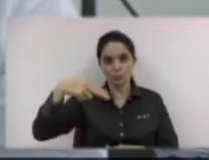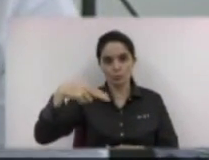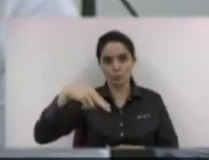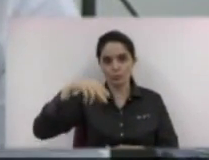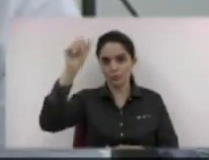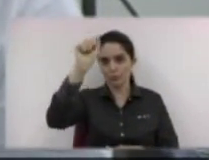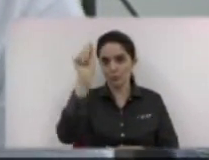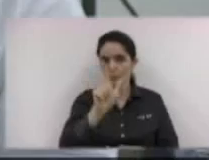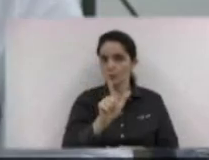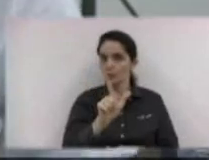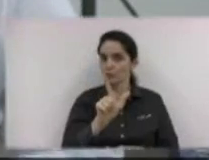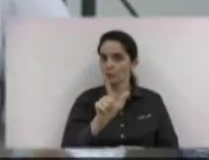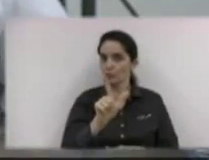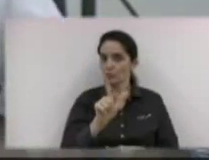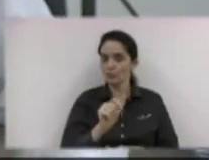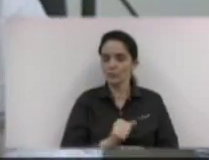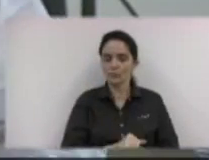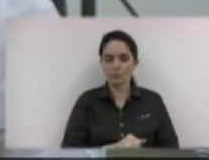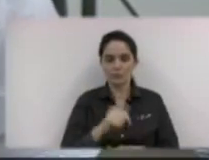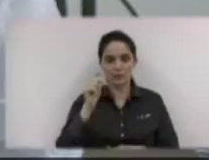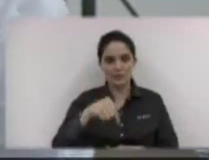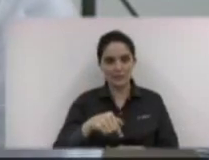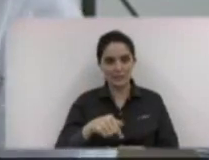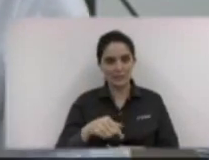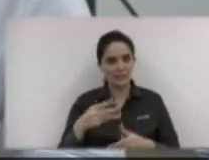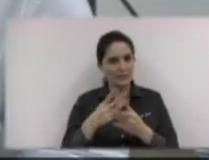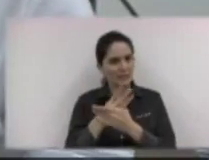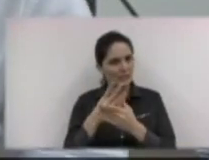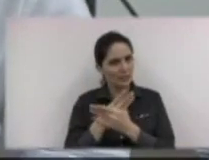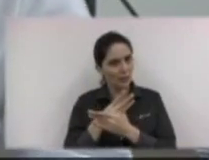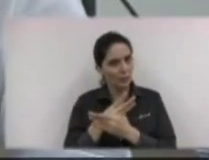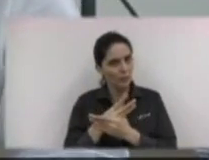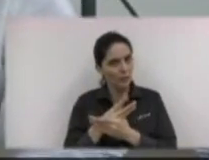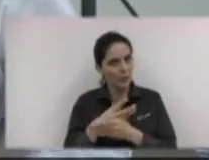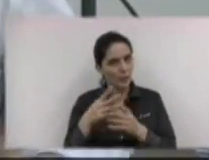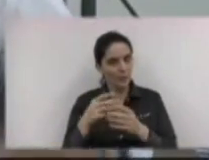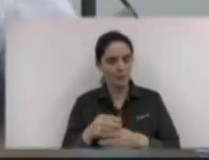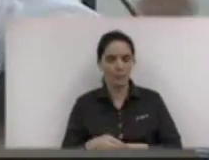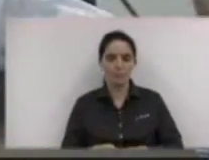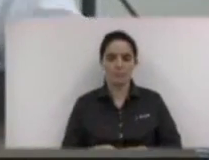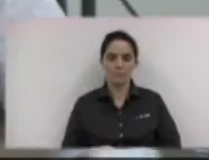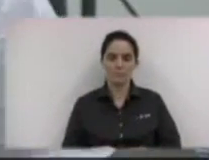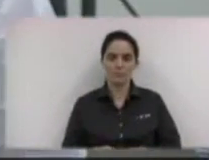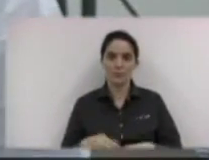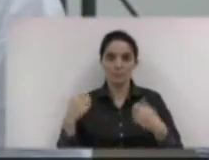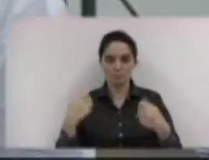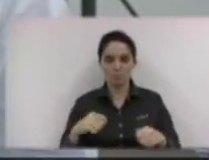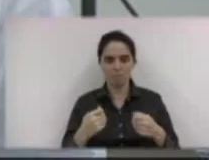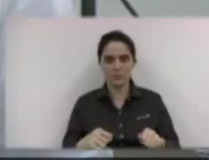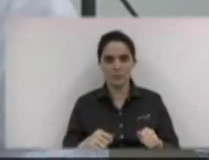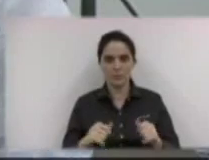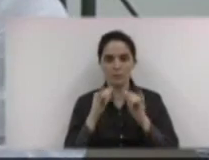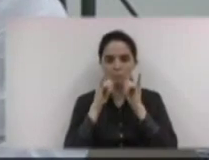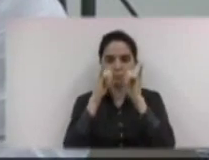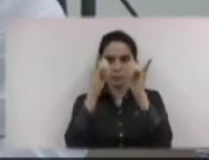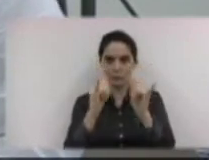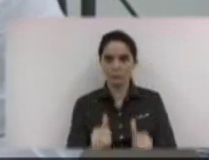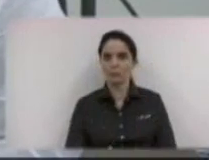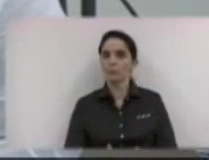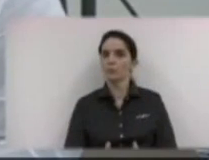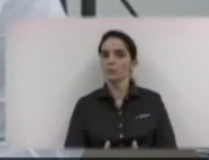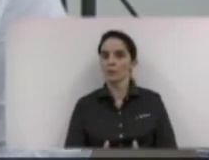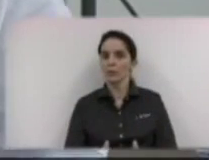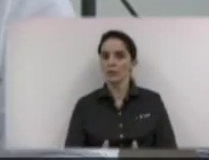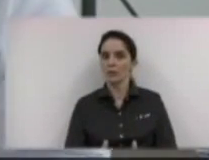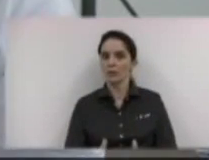Azul. Chamar atenção, esta casa de leis é importantíssima na questão de ressonância de assuntos e dizer do